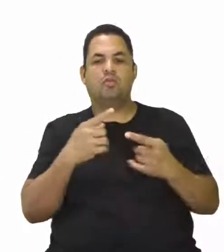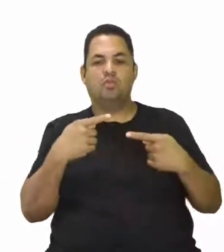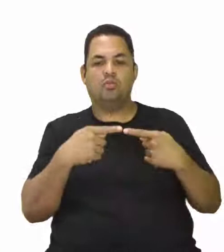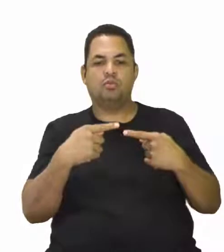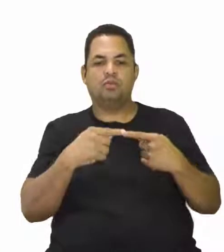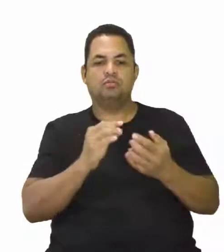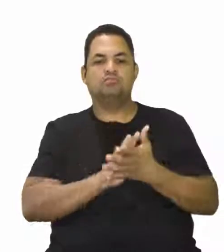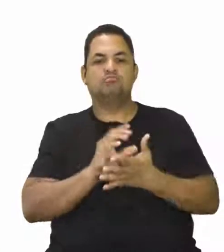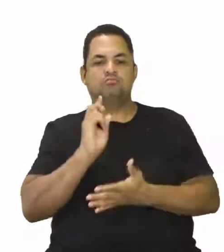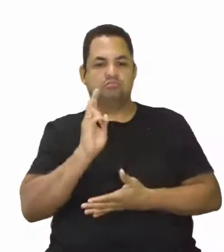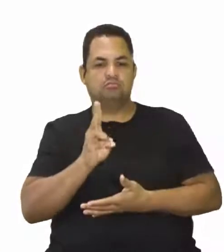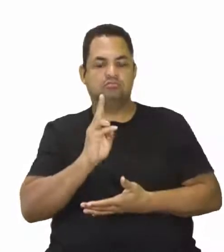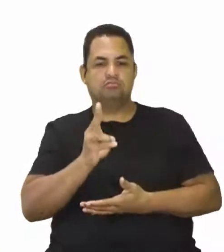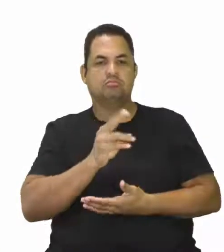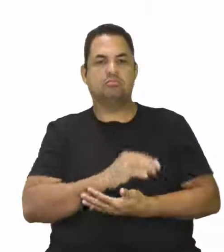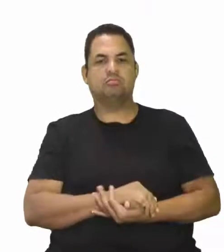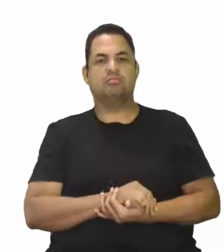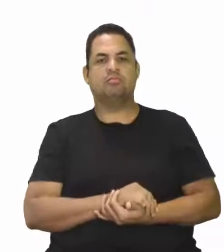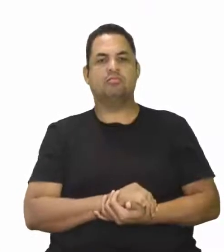com ele.